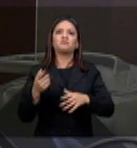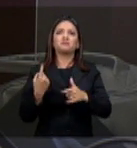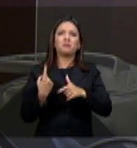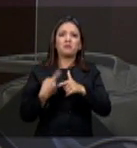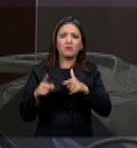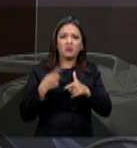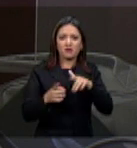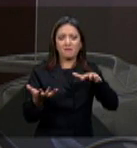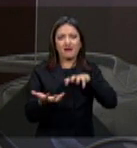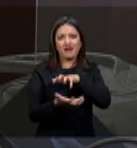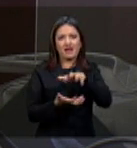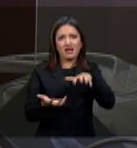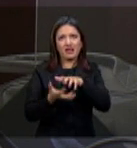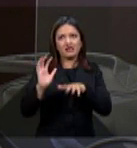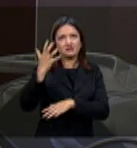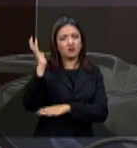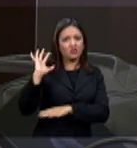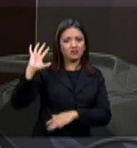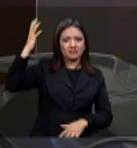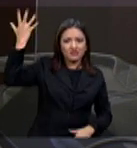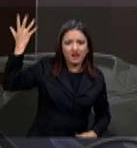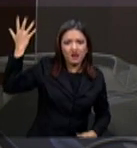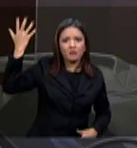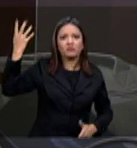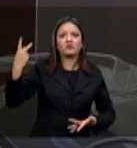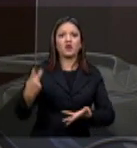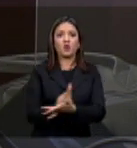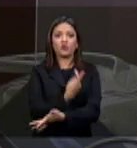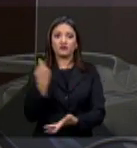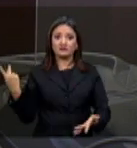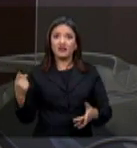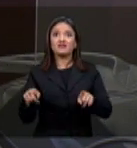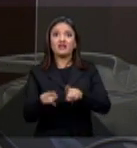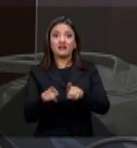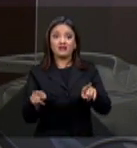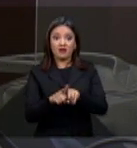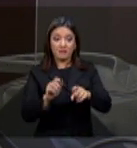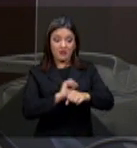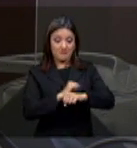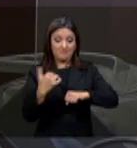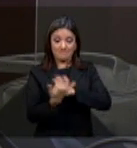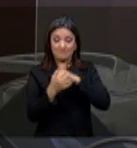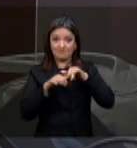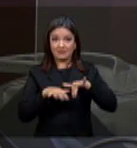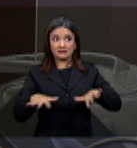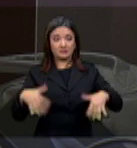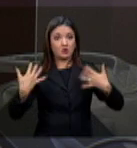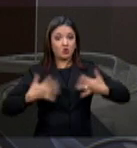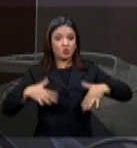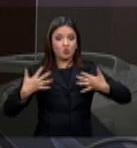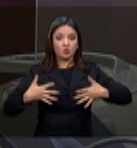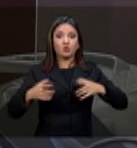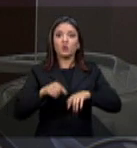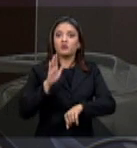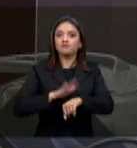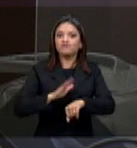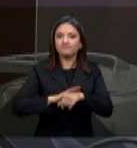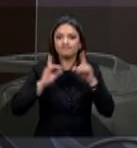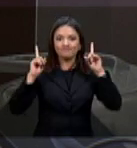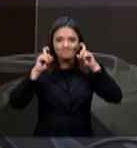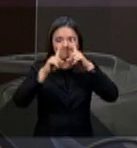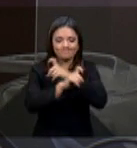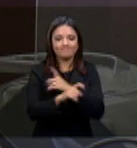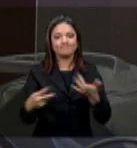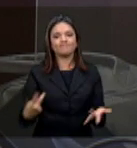climática e ambiental, associados aos efeitos da maior pandemia da história, geram momentos assombrosos de